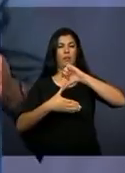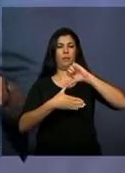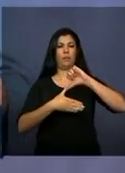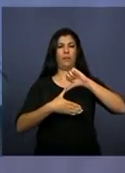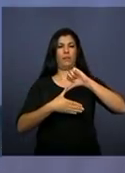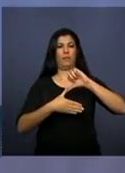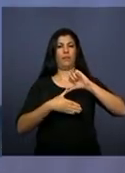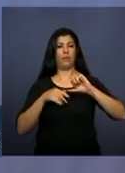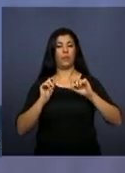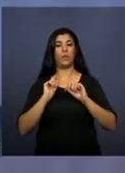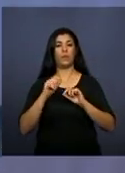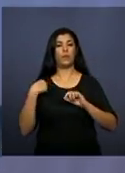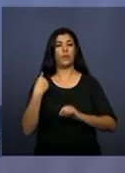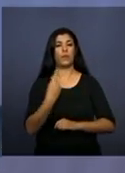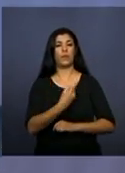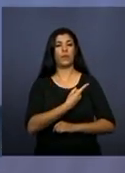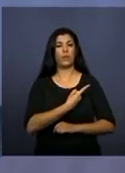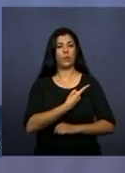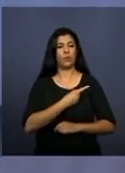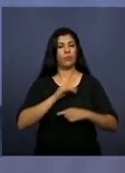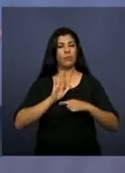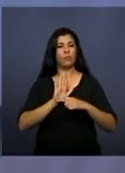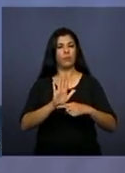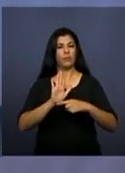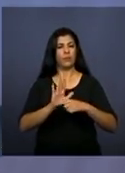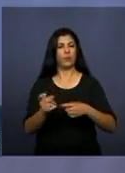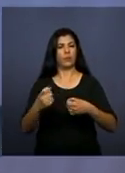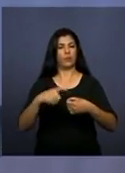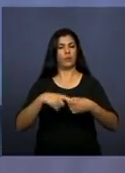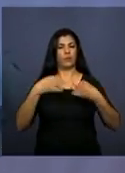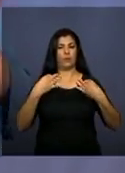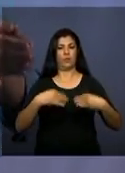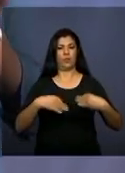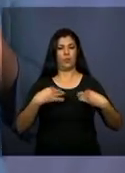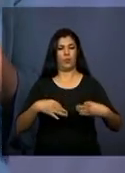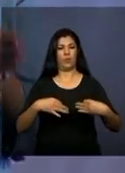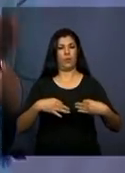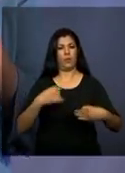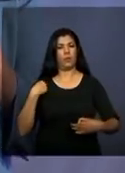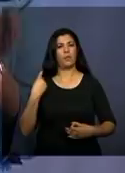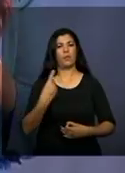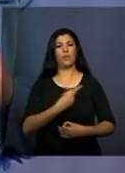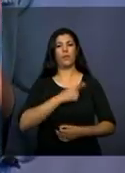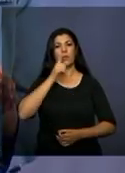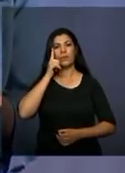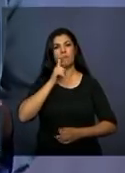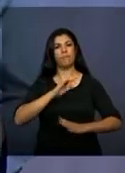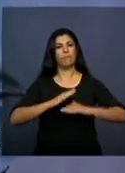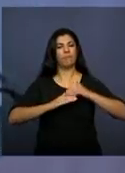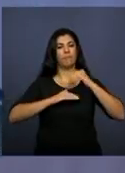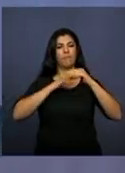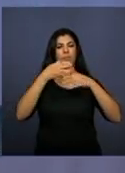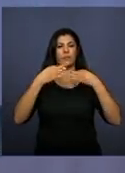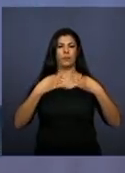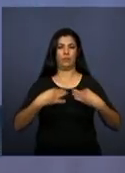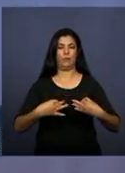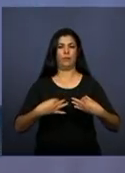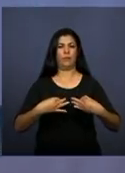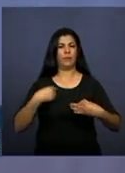que nós dermos certos aqui, o que nós dermos certos aqui,